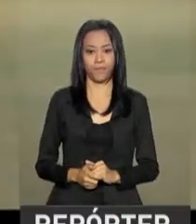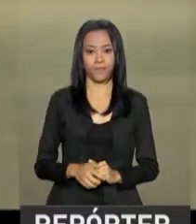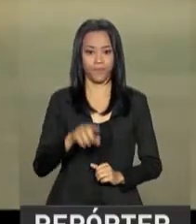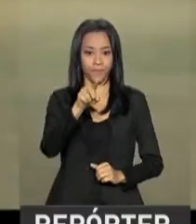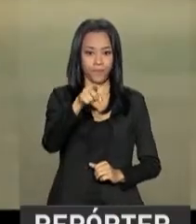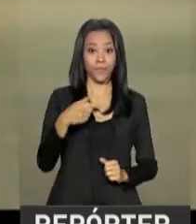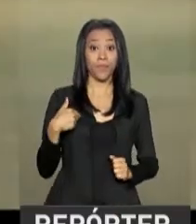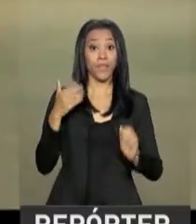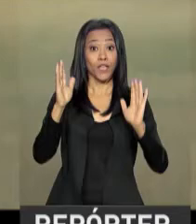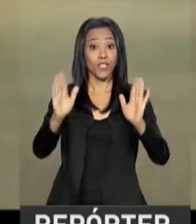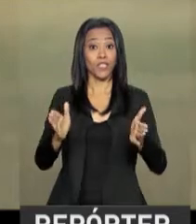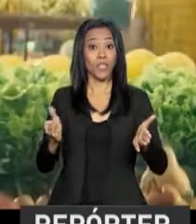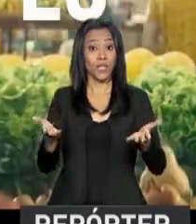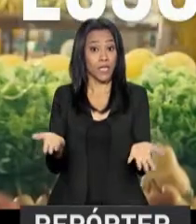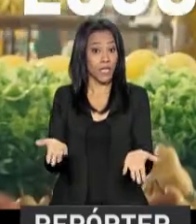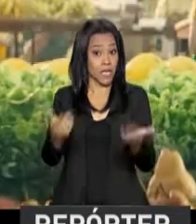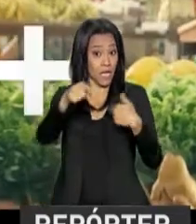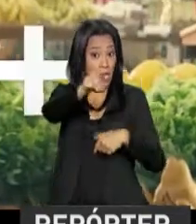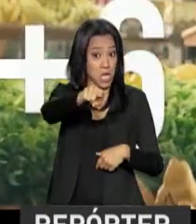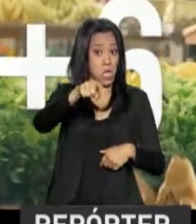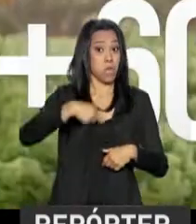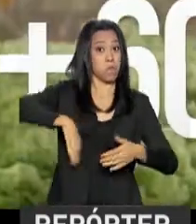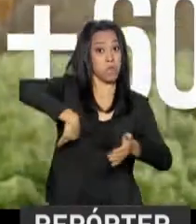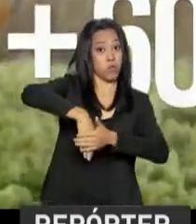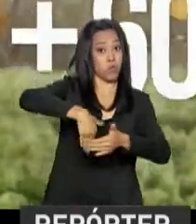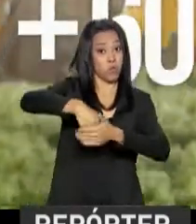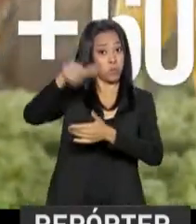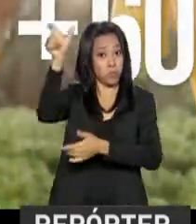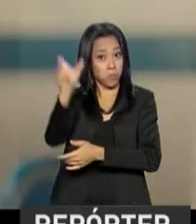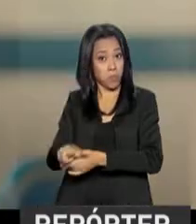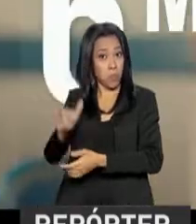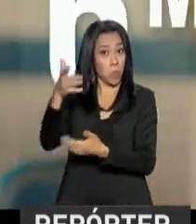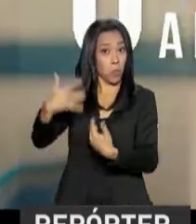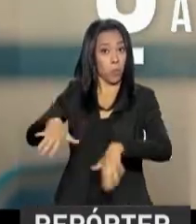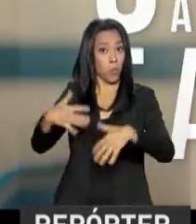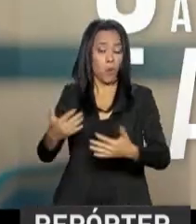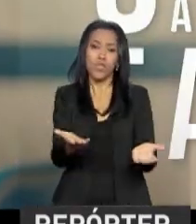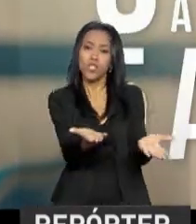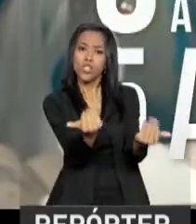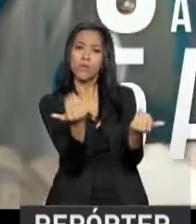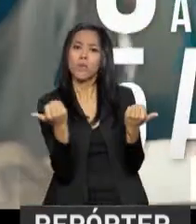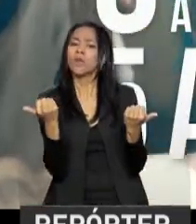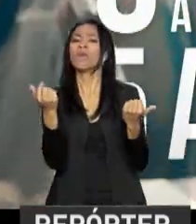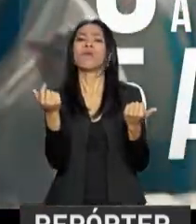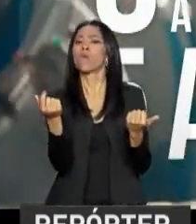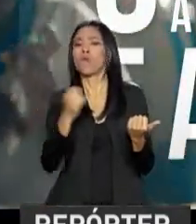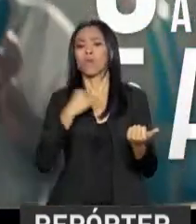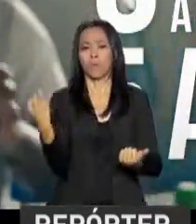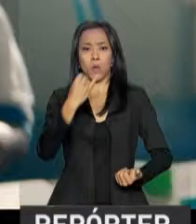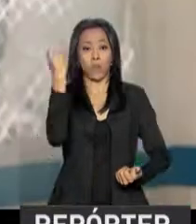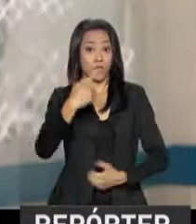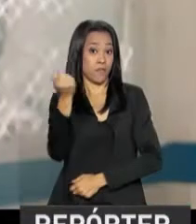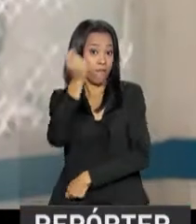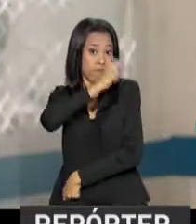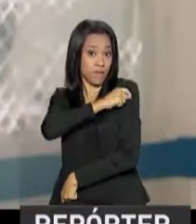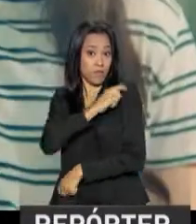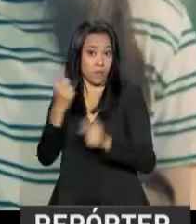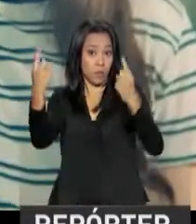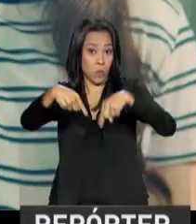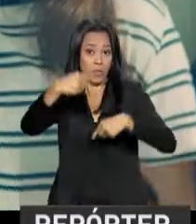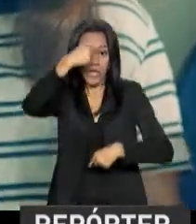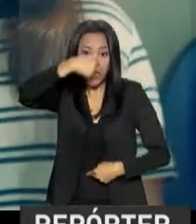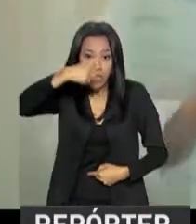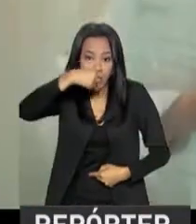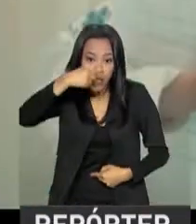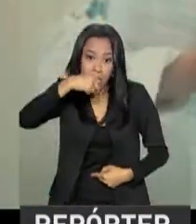amigos já está escalado o rei pelé entrou em campo para alertar sobre a importância da vacinação contra a gripe o maior